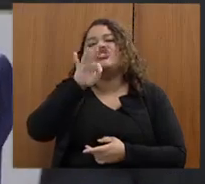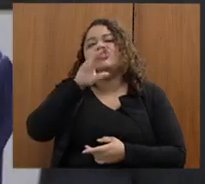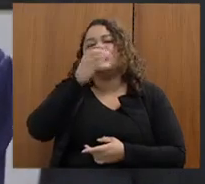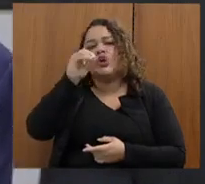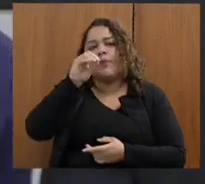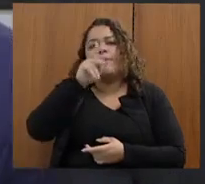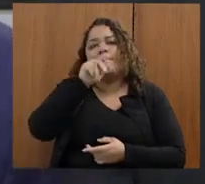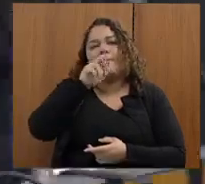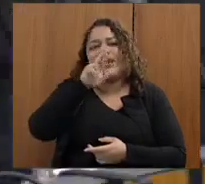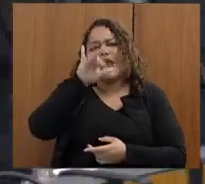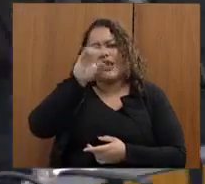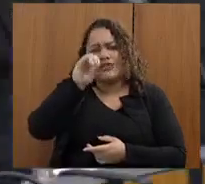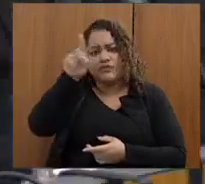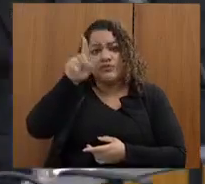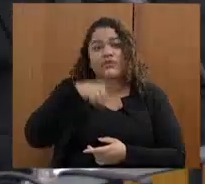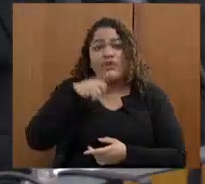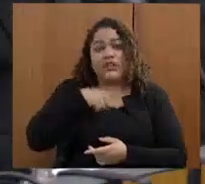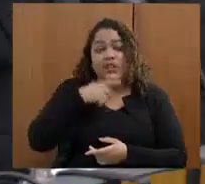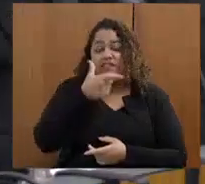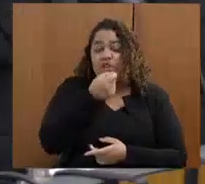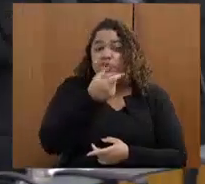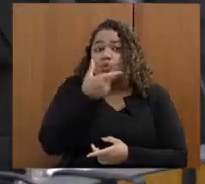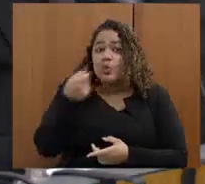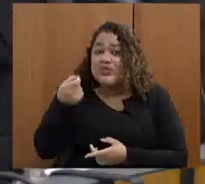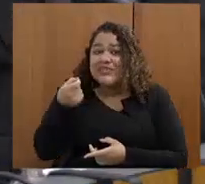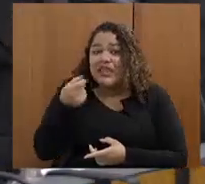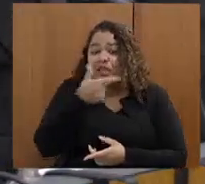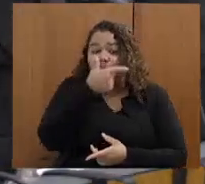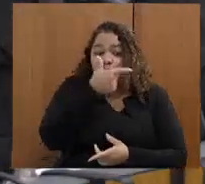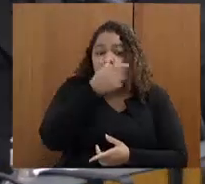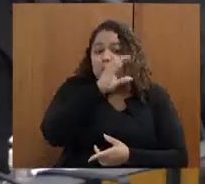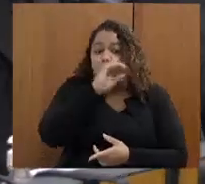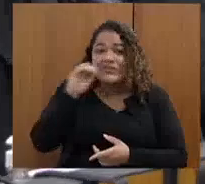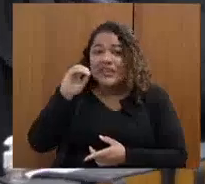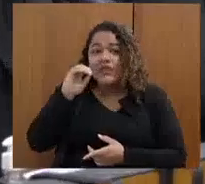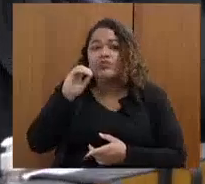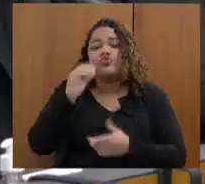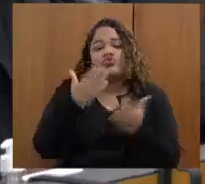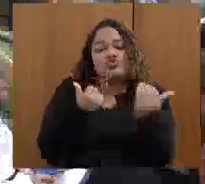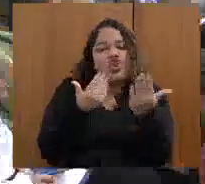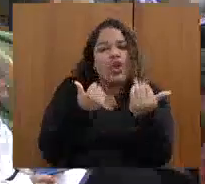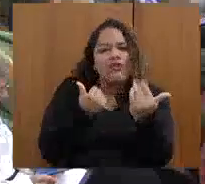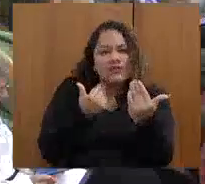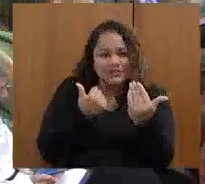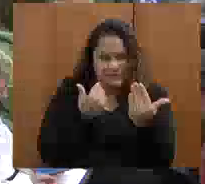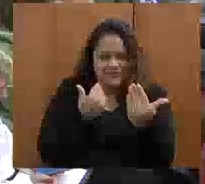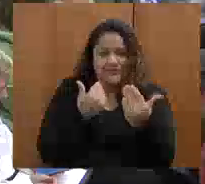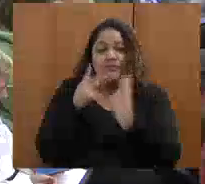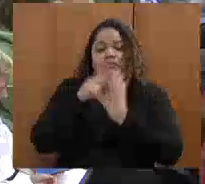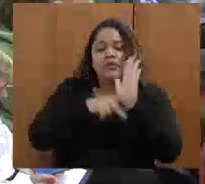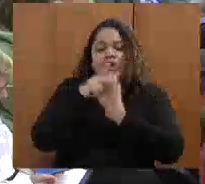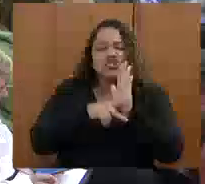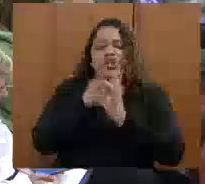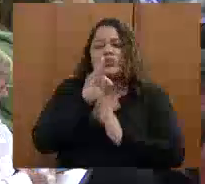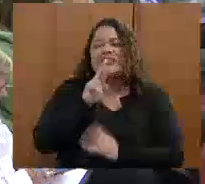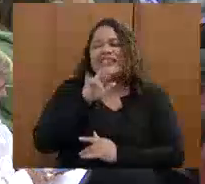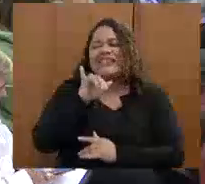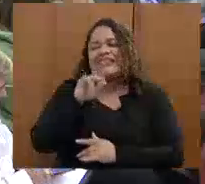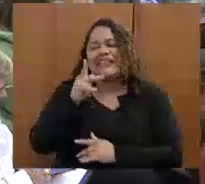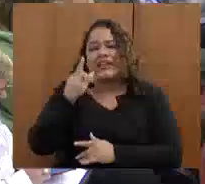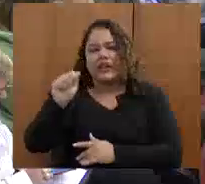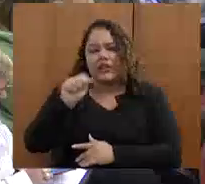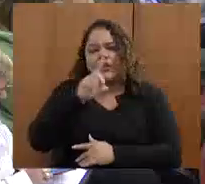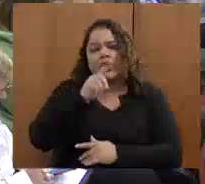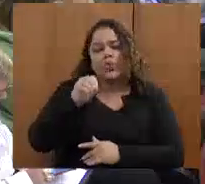não tem coisa mais gostosa de ver aquela aquele jovem aquela adolescente e nem sempre jovem veja aí